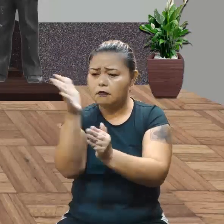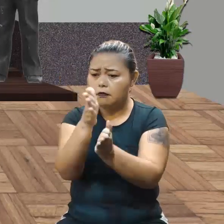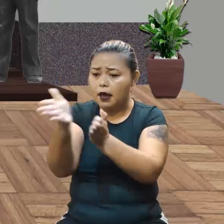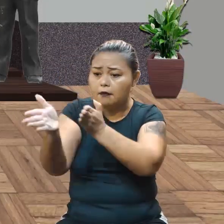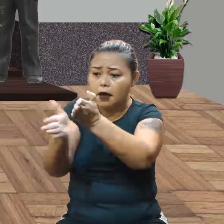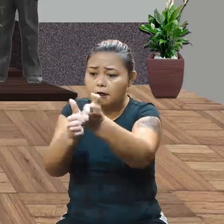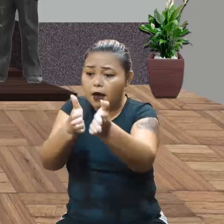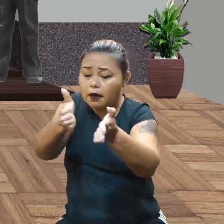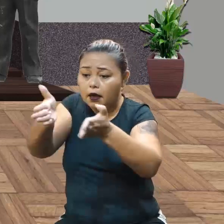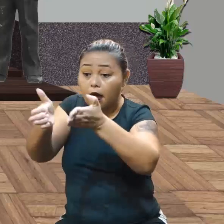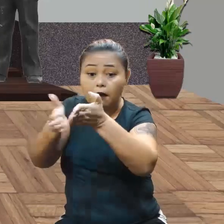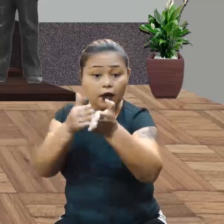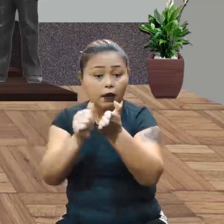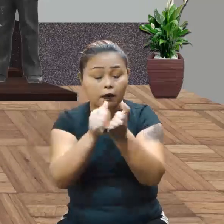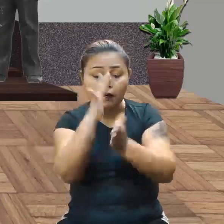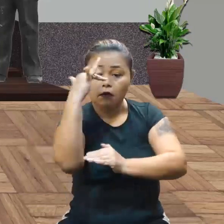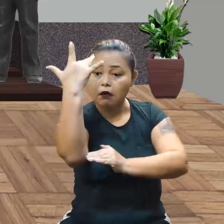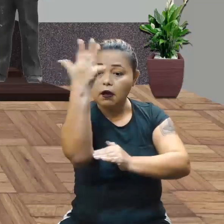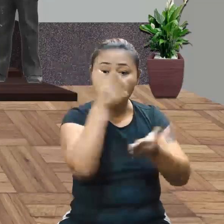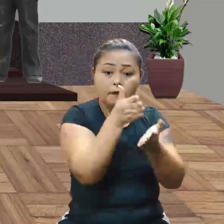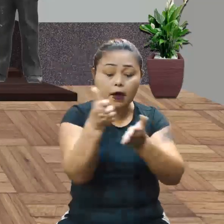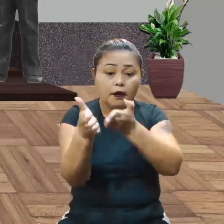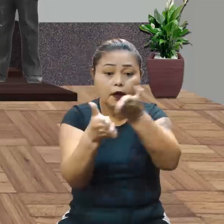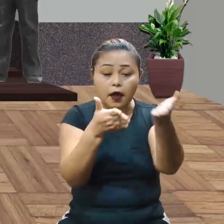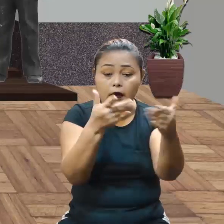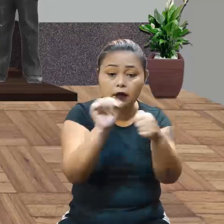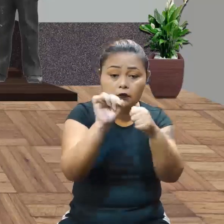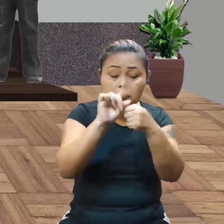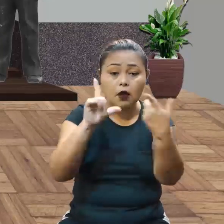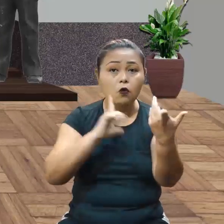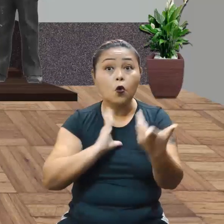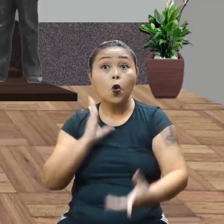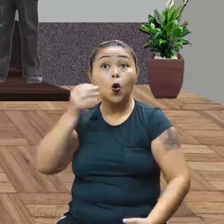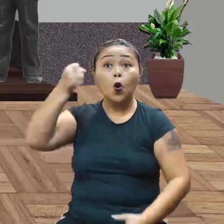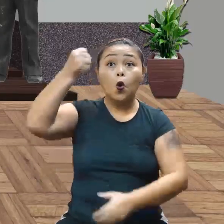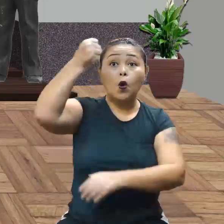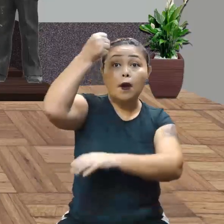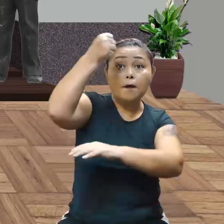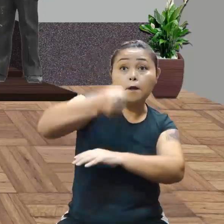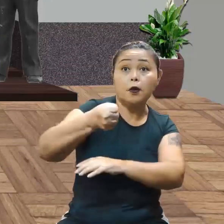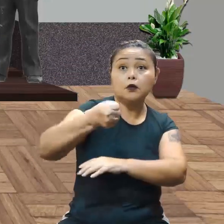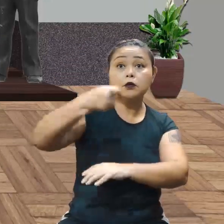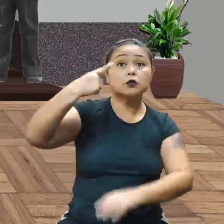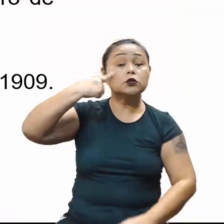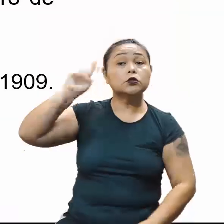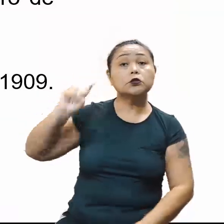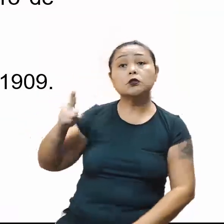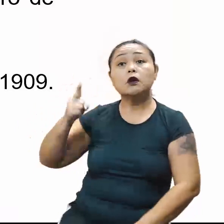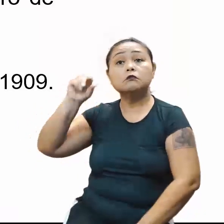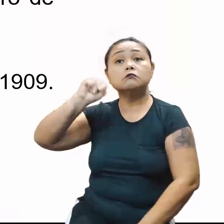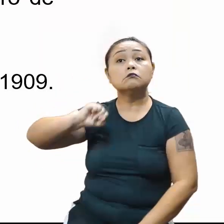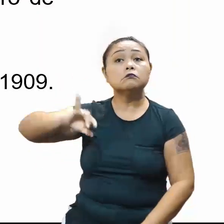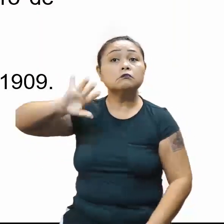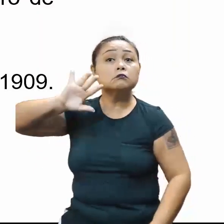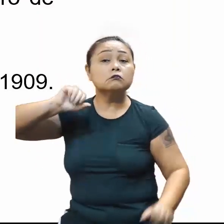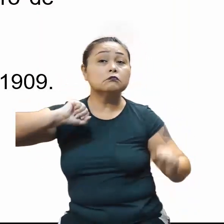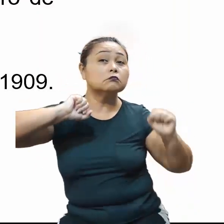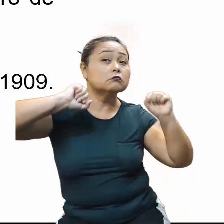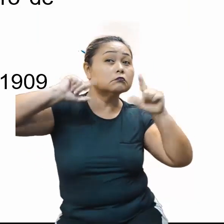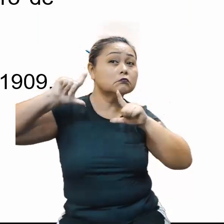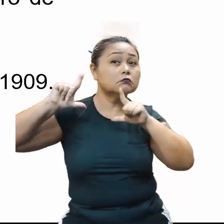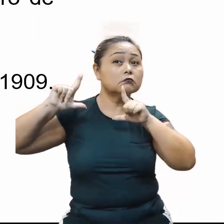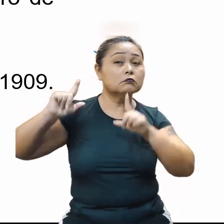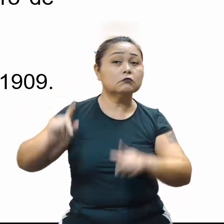meio da mata, ela precisava colocar portes. Olhem na tela para vocês. Na tela para